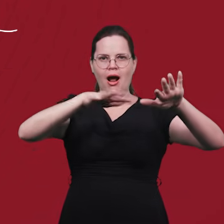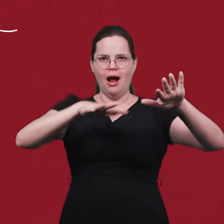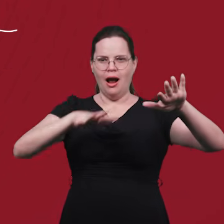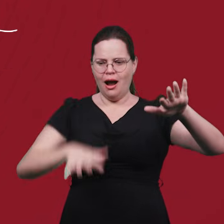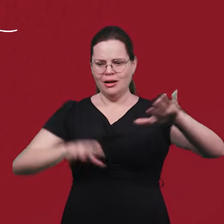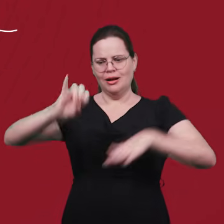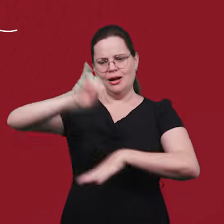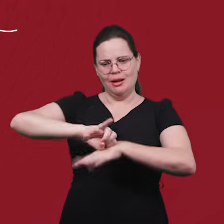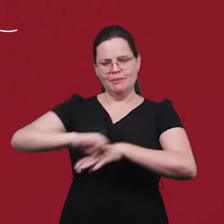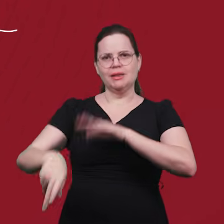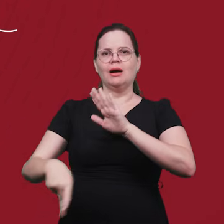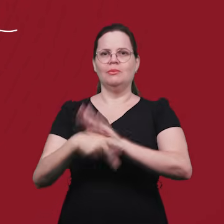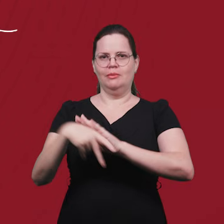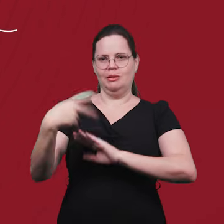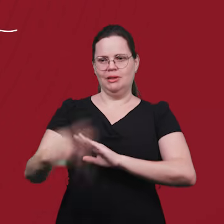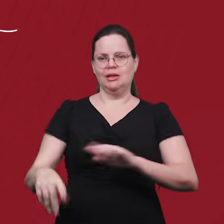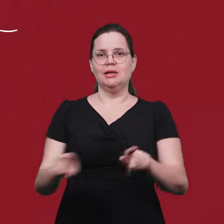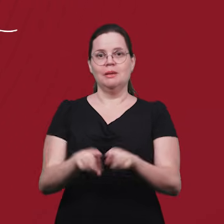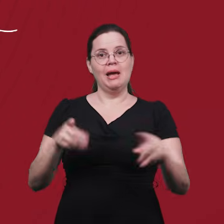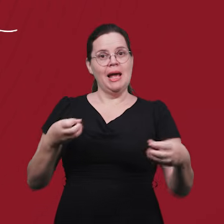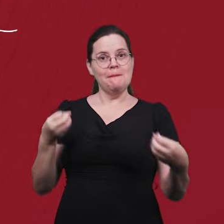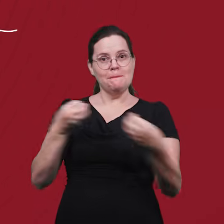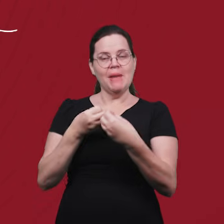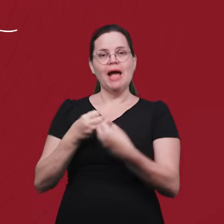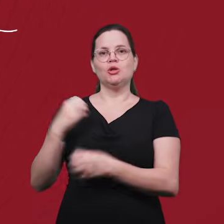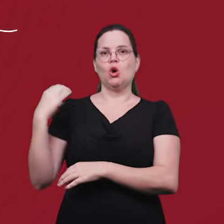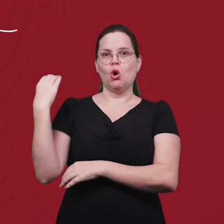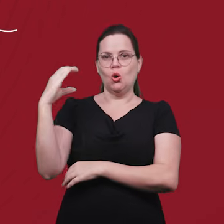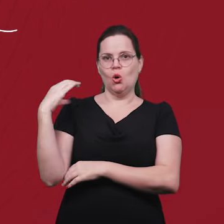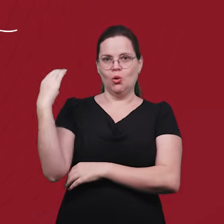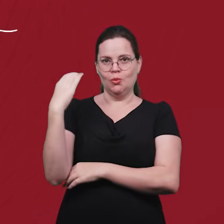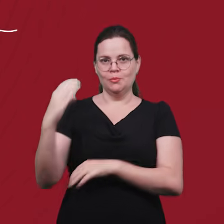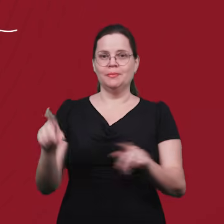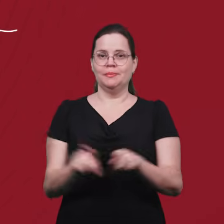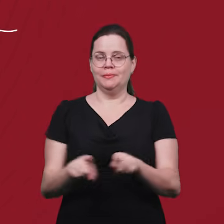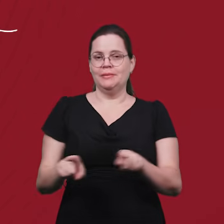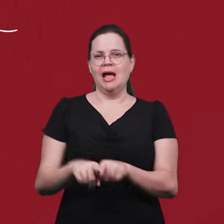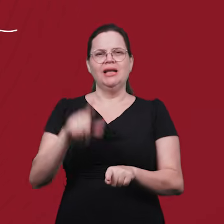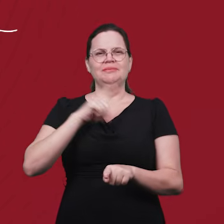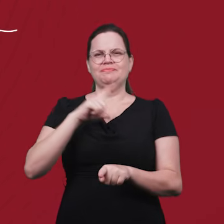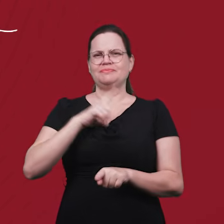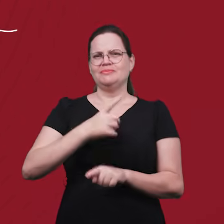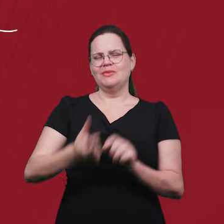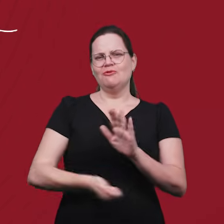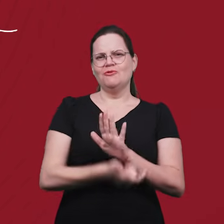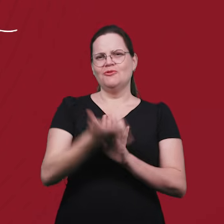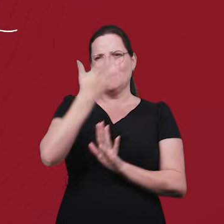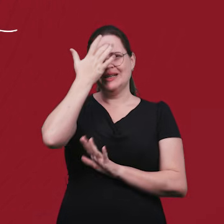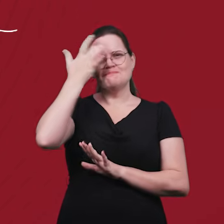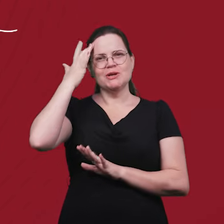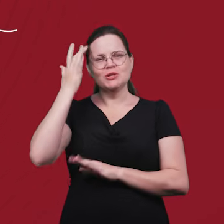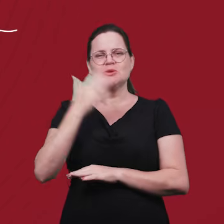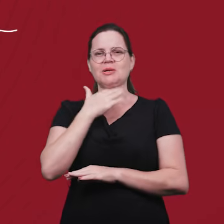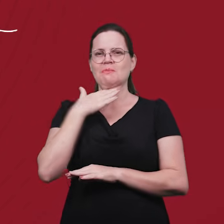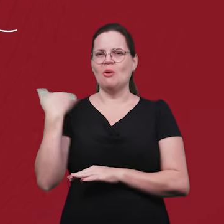força na capital Caracas e até na Colômbia. Os números são devastadores. Já são mais